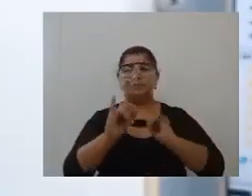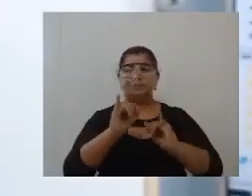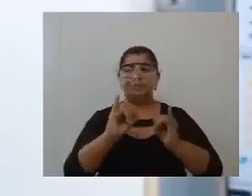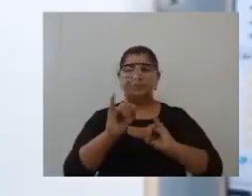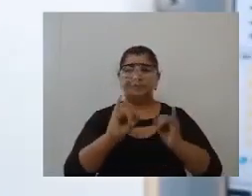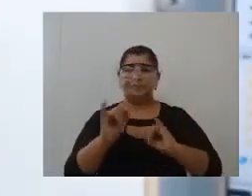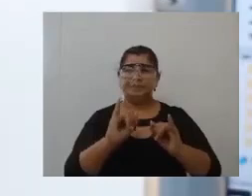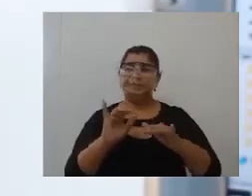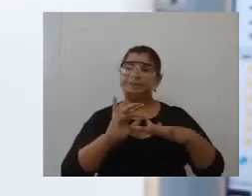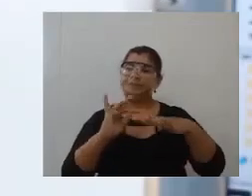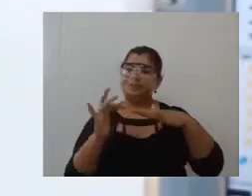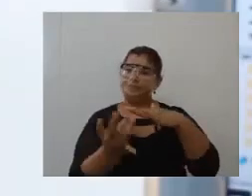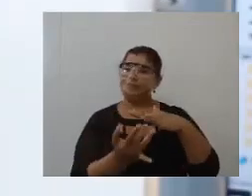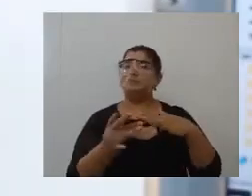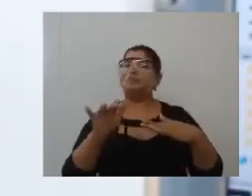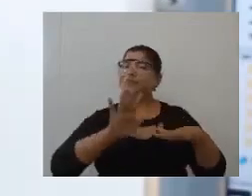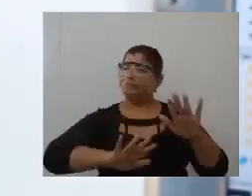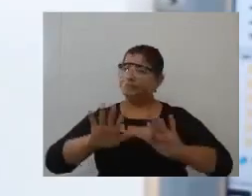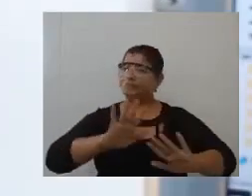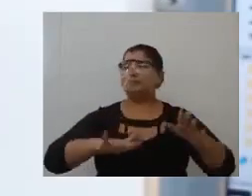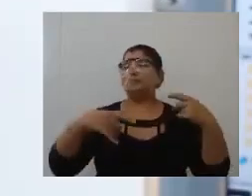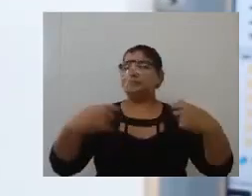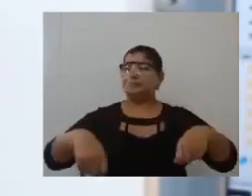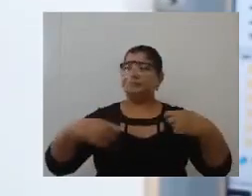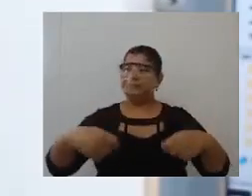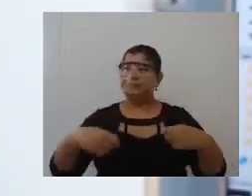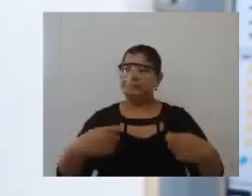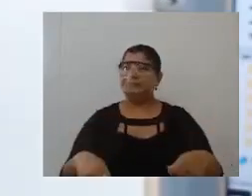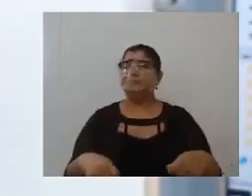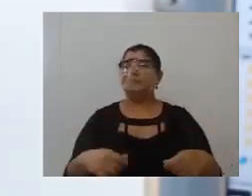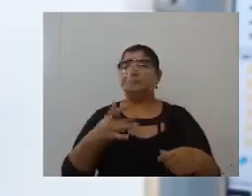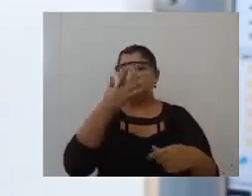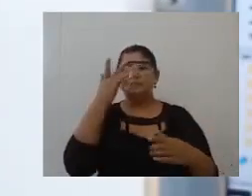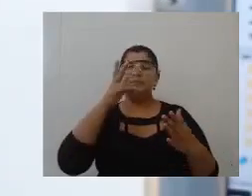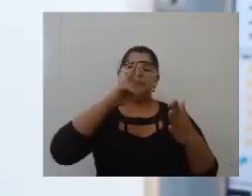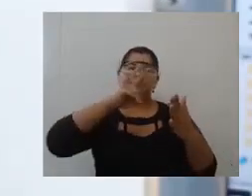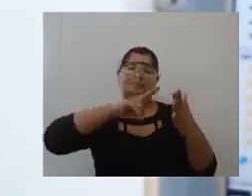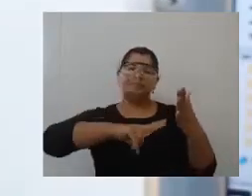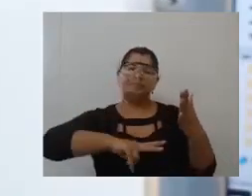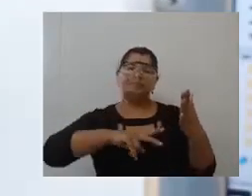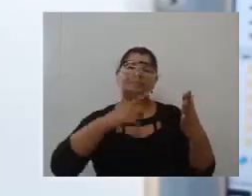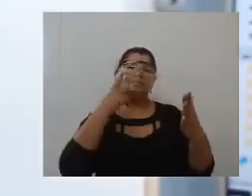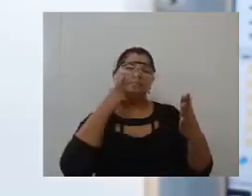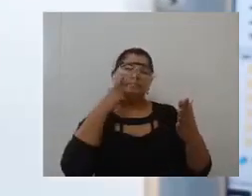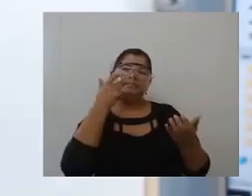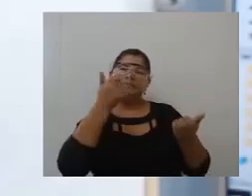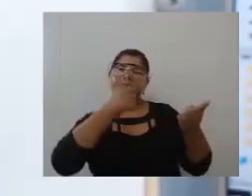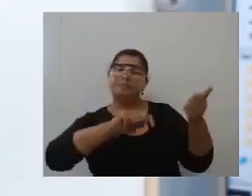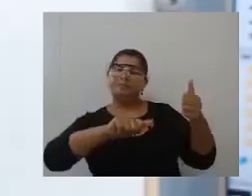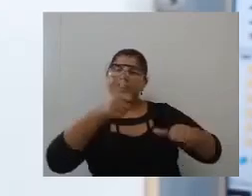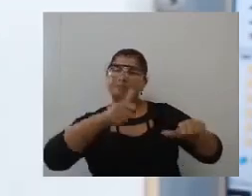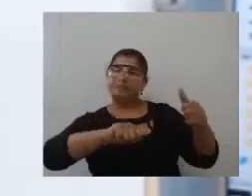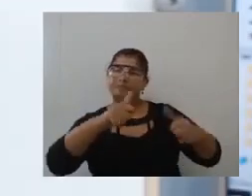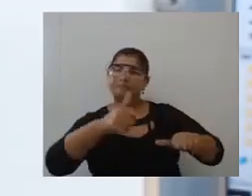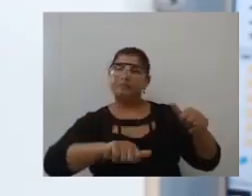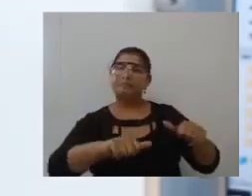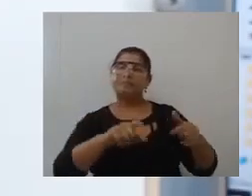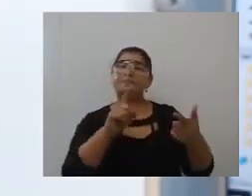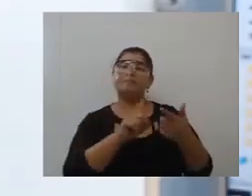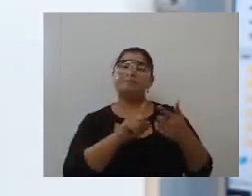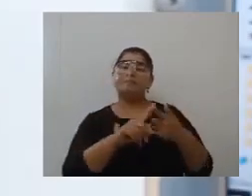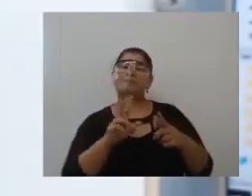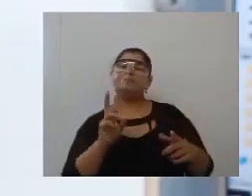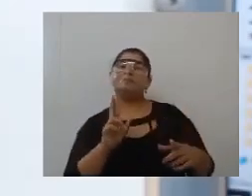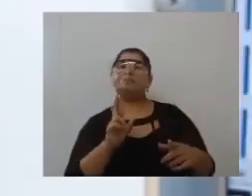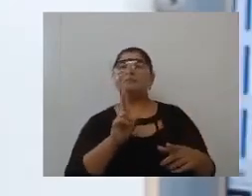nas redes sociais. O leitor hoje, ele aprecia, ele julga e ele também dá uma